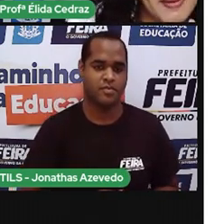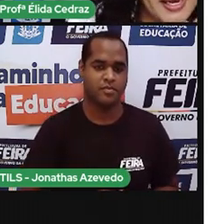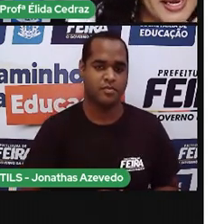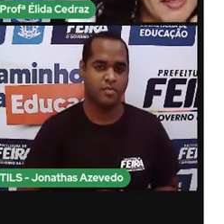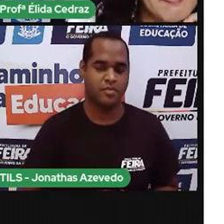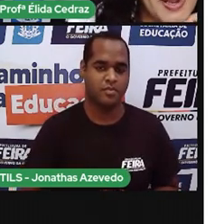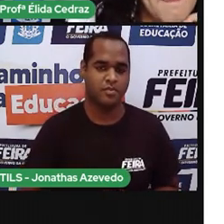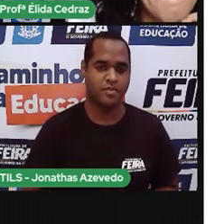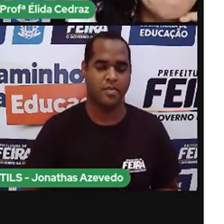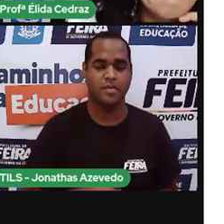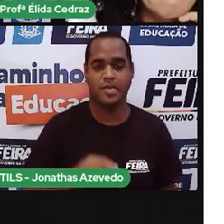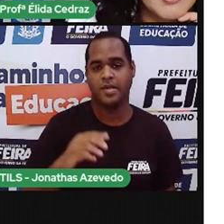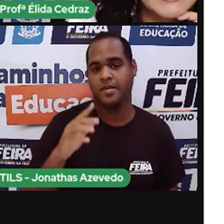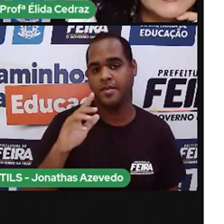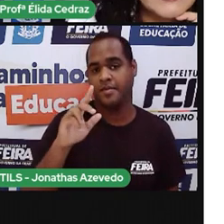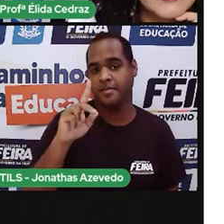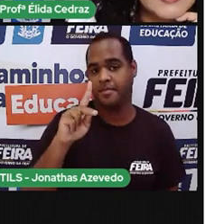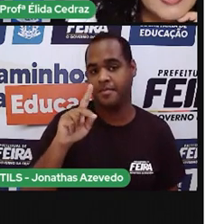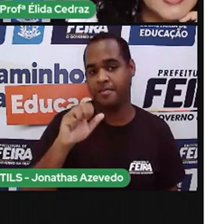a palavra